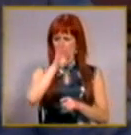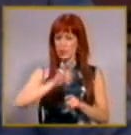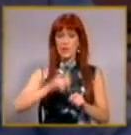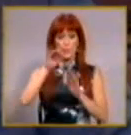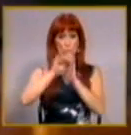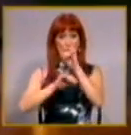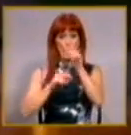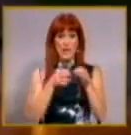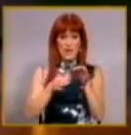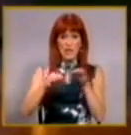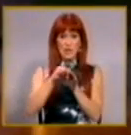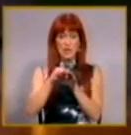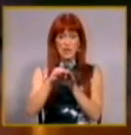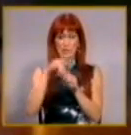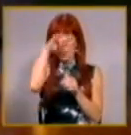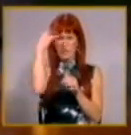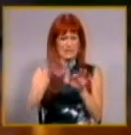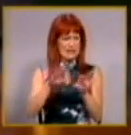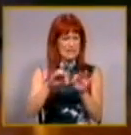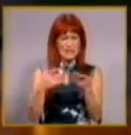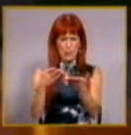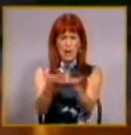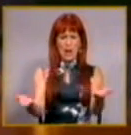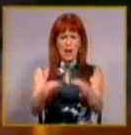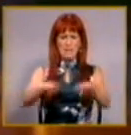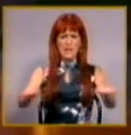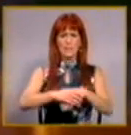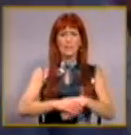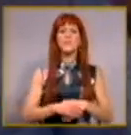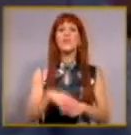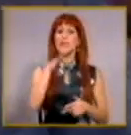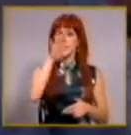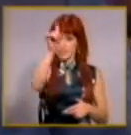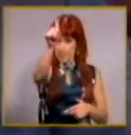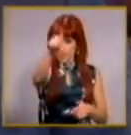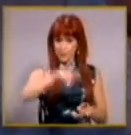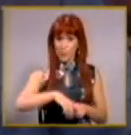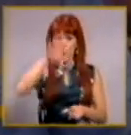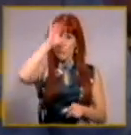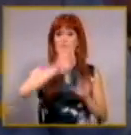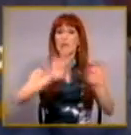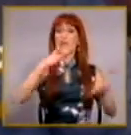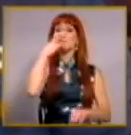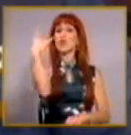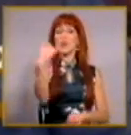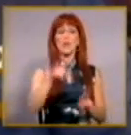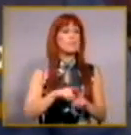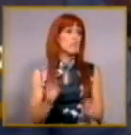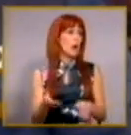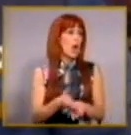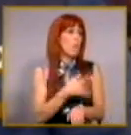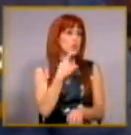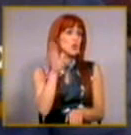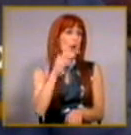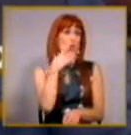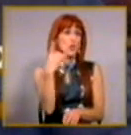um programa de ajustamento tão difícil como aquele que está em cima da mesa. Disse bem. O Governo fica oficialmente isolado, porque isolado já está há muito